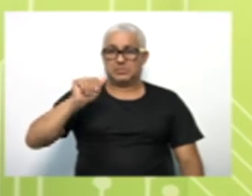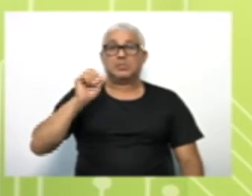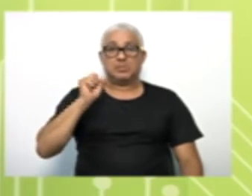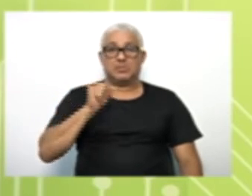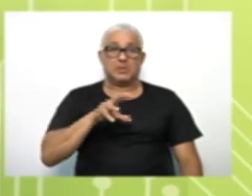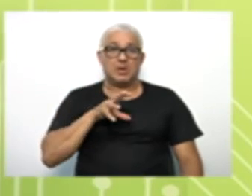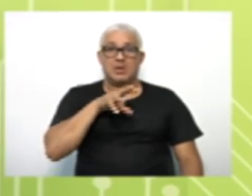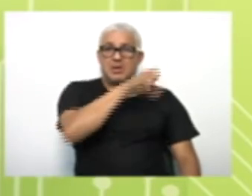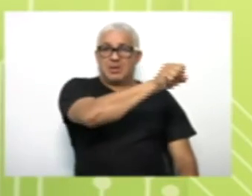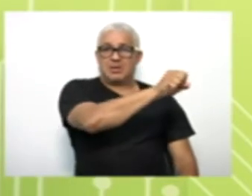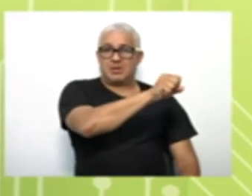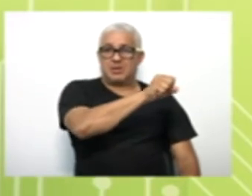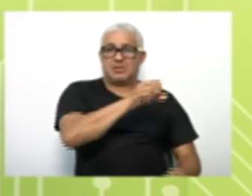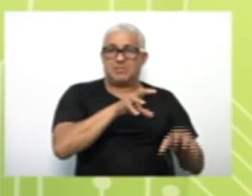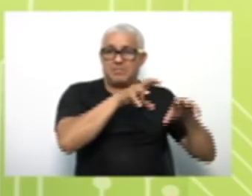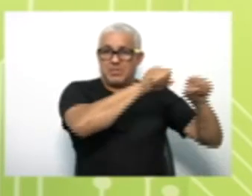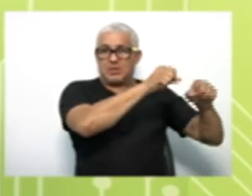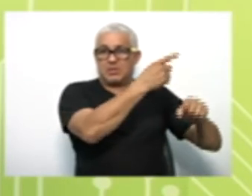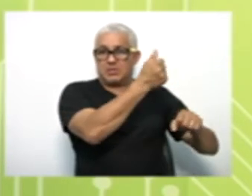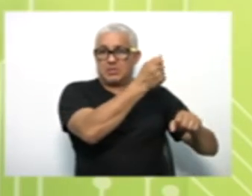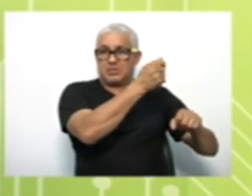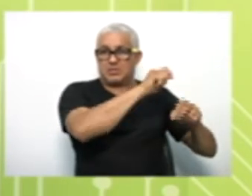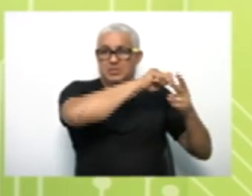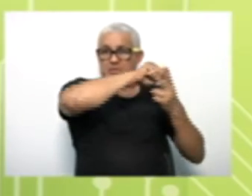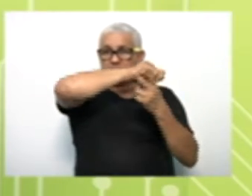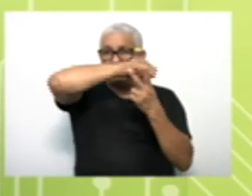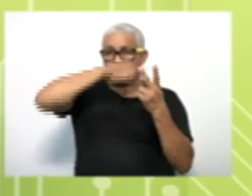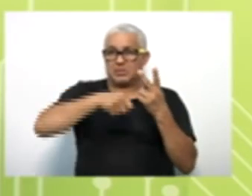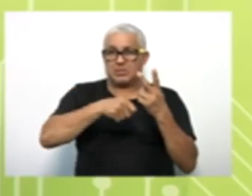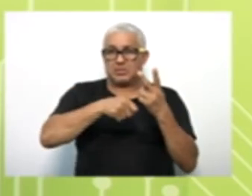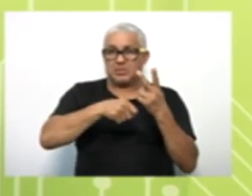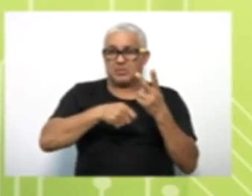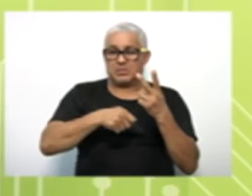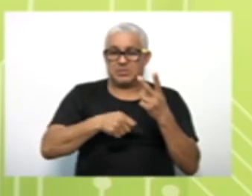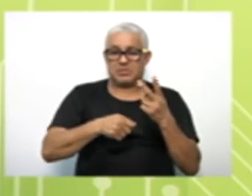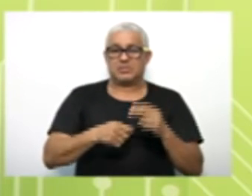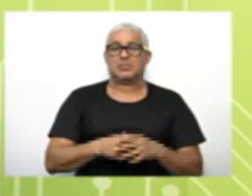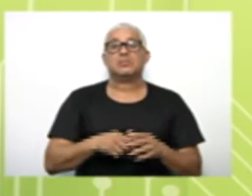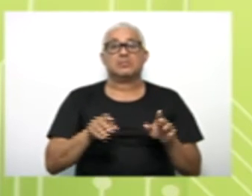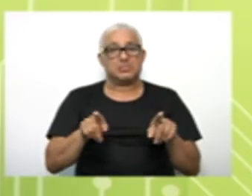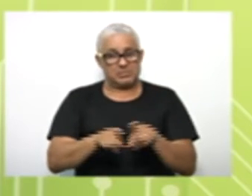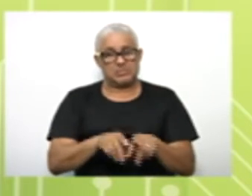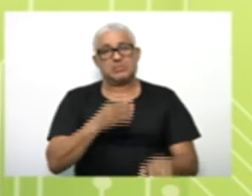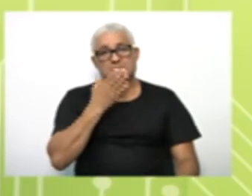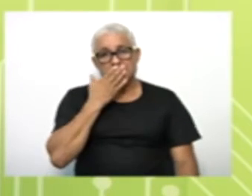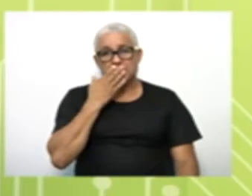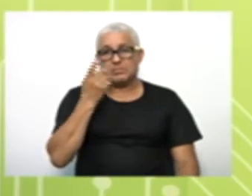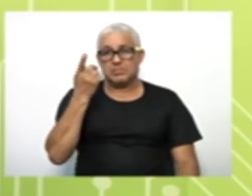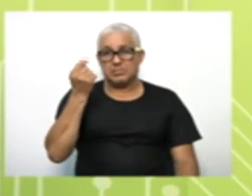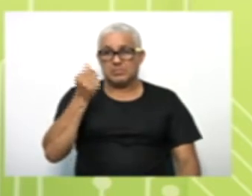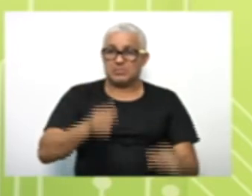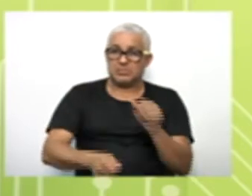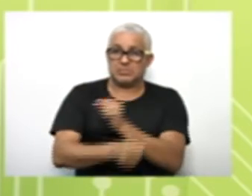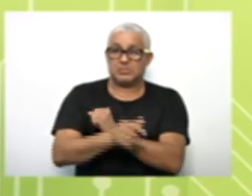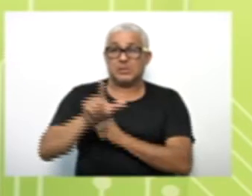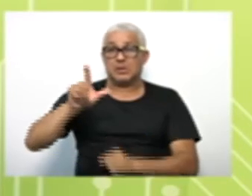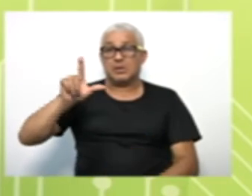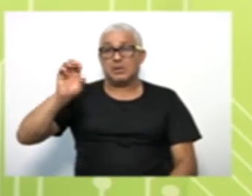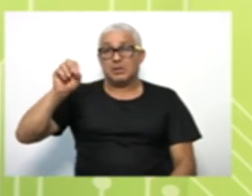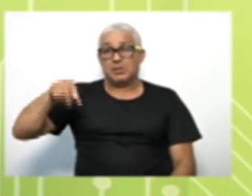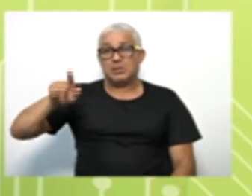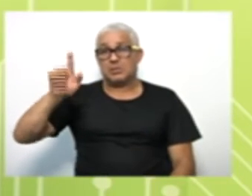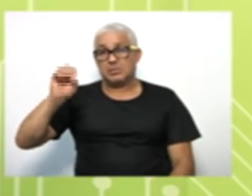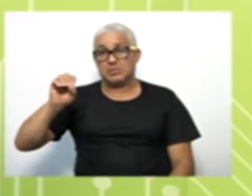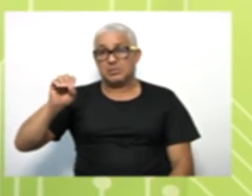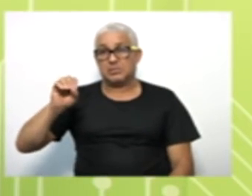dias, independente do valor. Então, o plano de previdência privada também é uma modalidade de investimento a longo prazo, porque